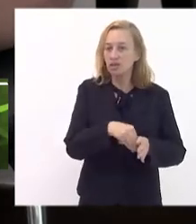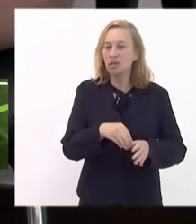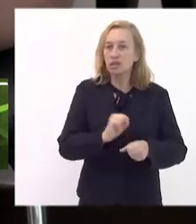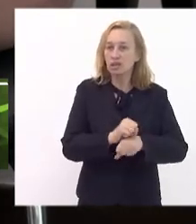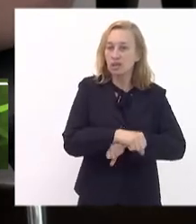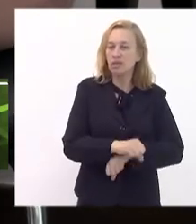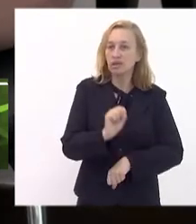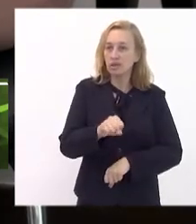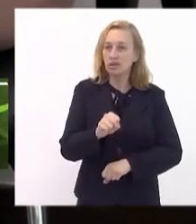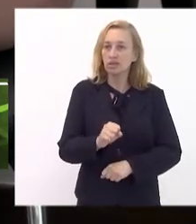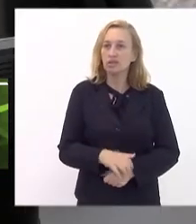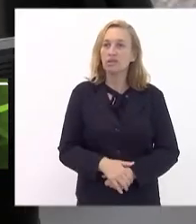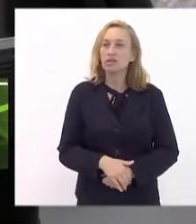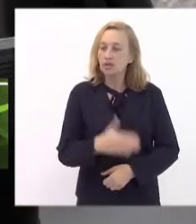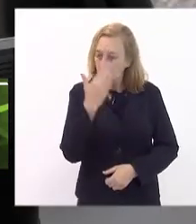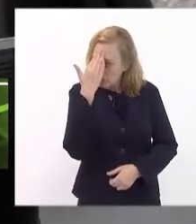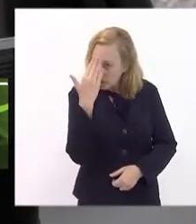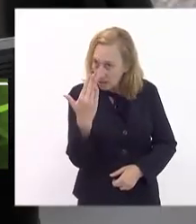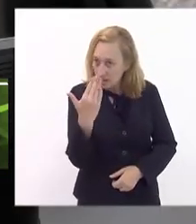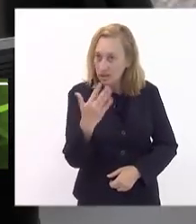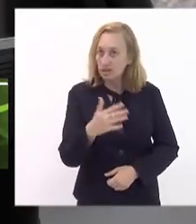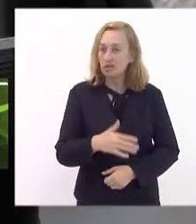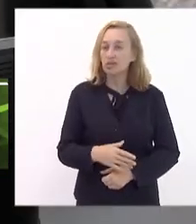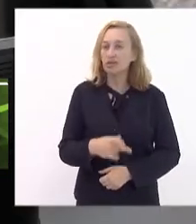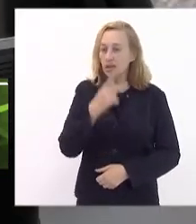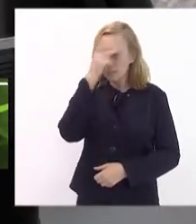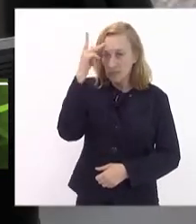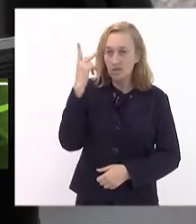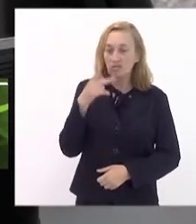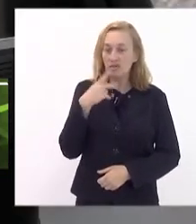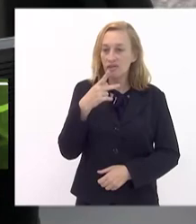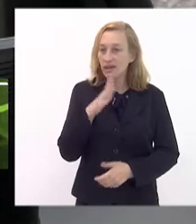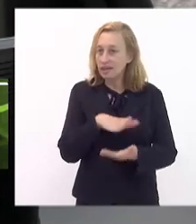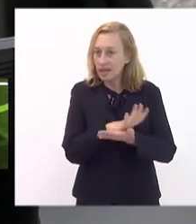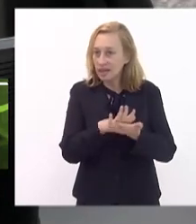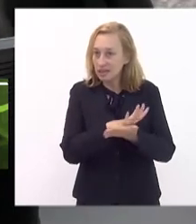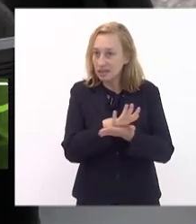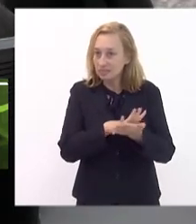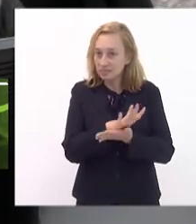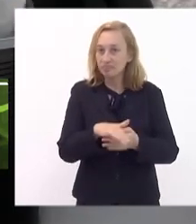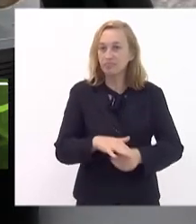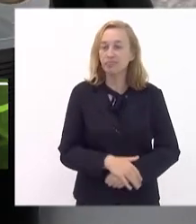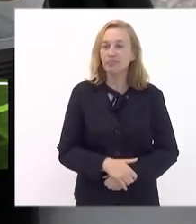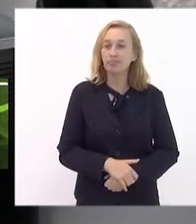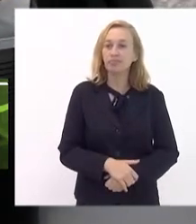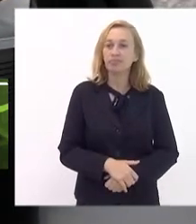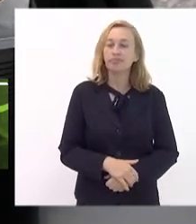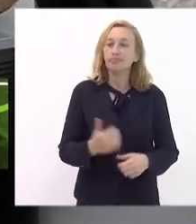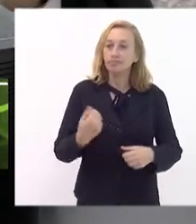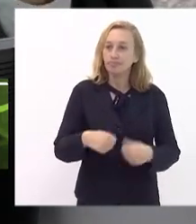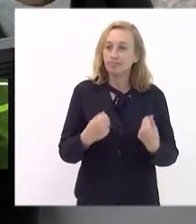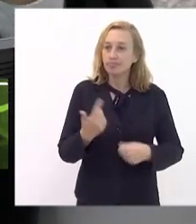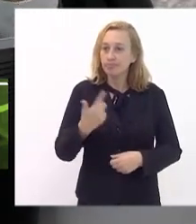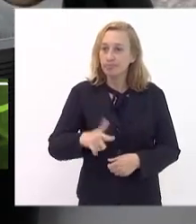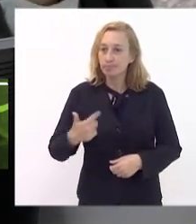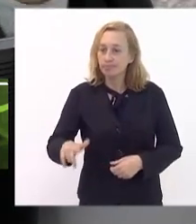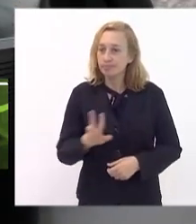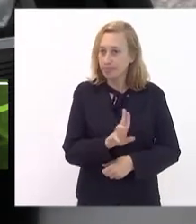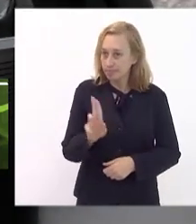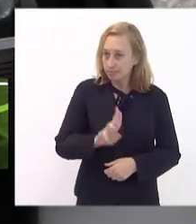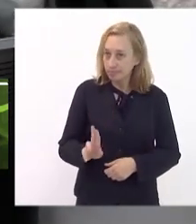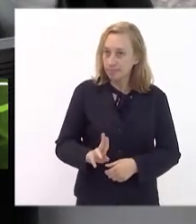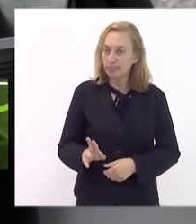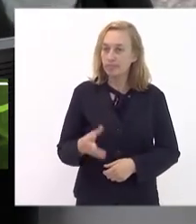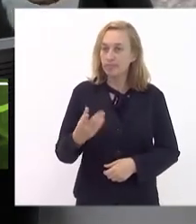seminário. Bom, eu agradeço, já que ninguém vai mais usar a palavra. Preciso repetir os nomes, agradeço